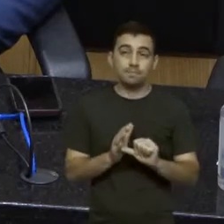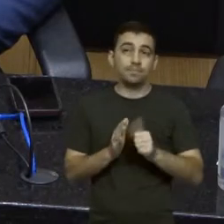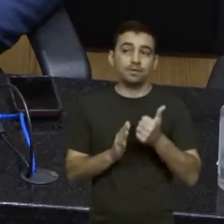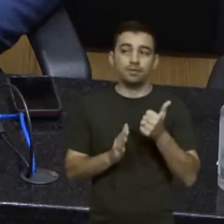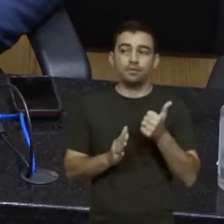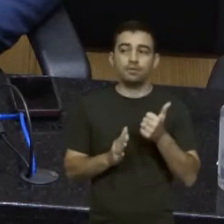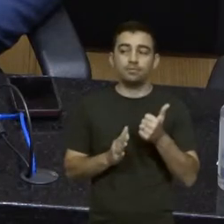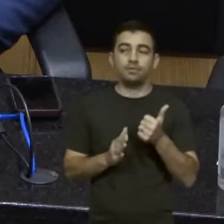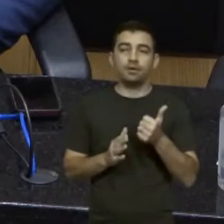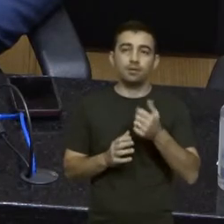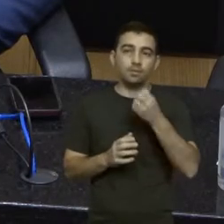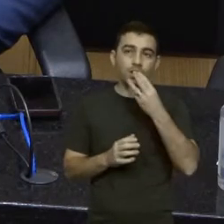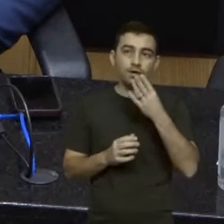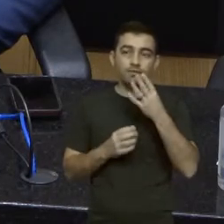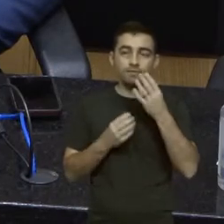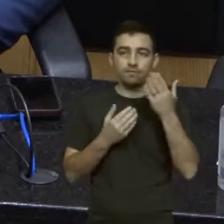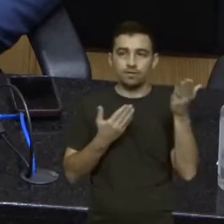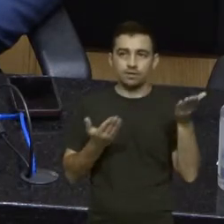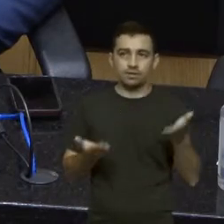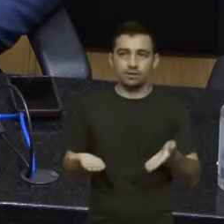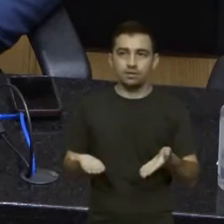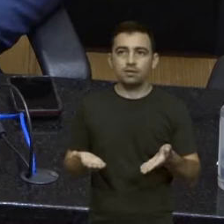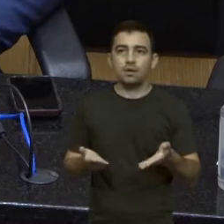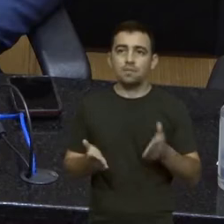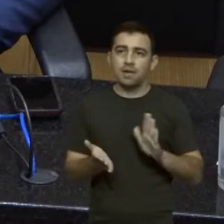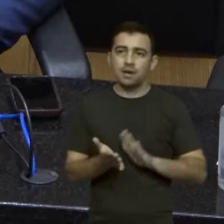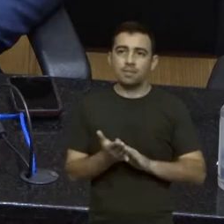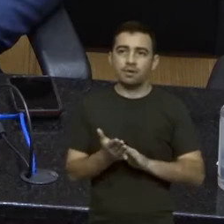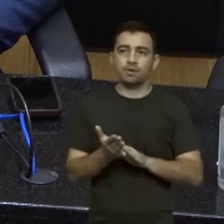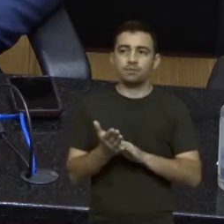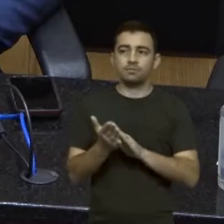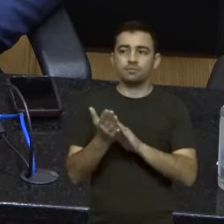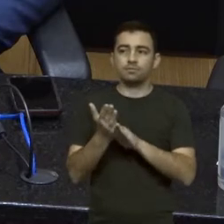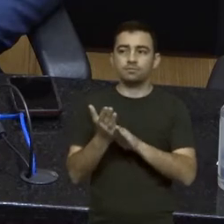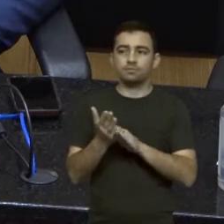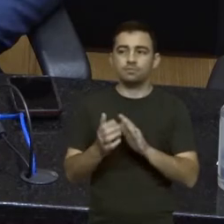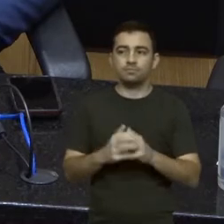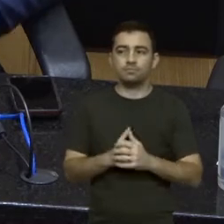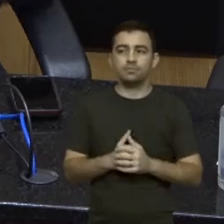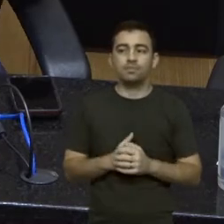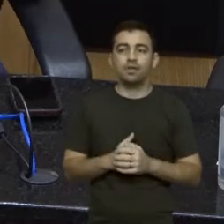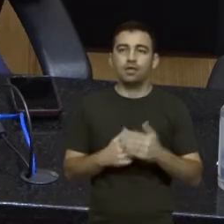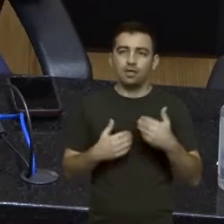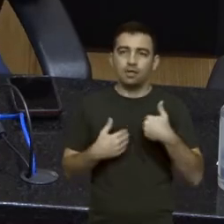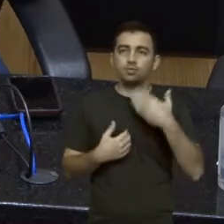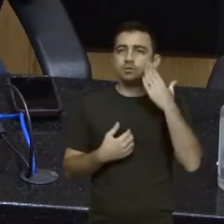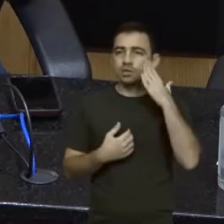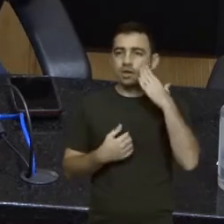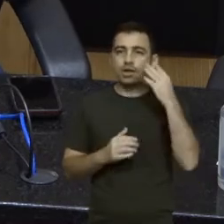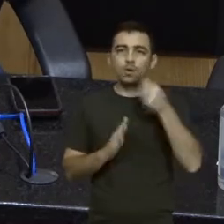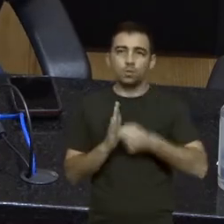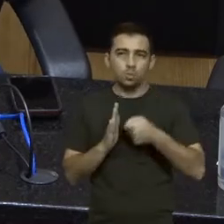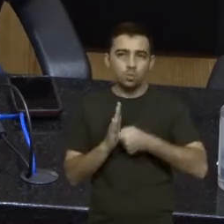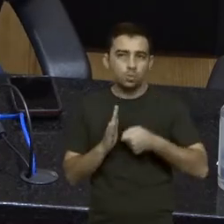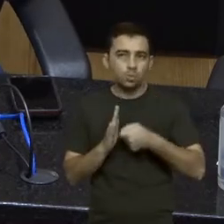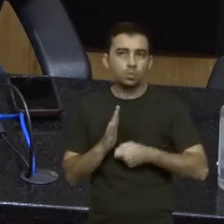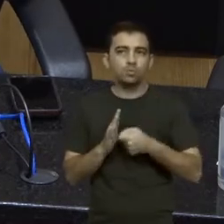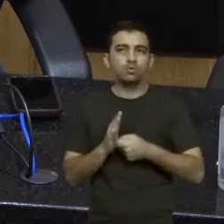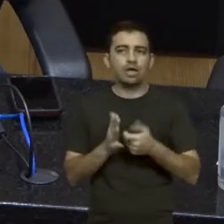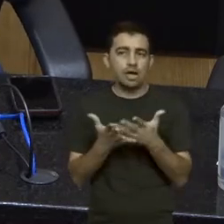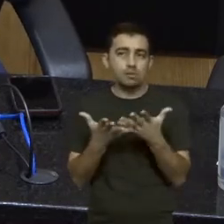as boas-vindas, dar os parabéns. Eu te acompanhei e eu sei o quanto é a tua luta para assumir essa